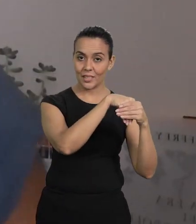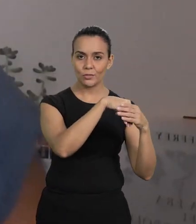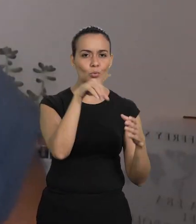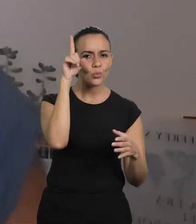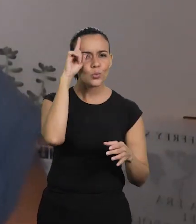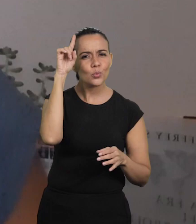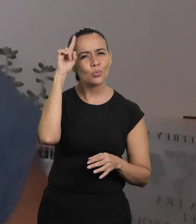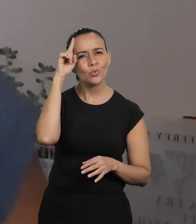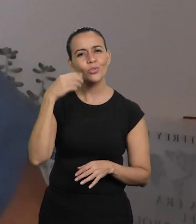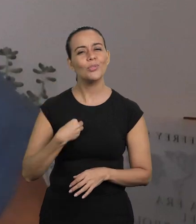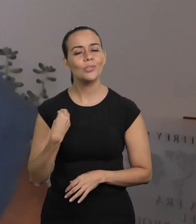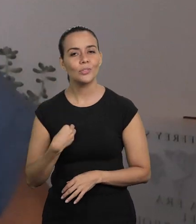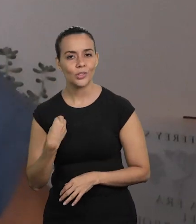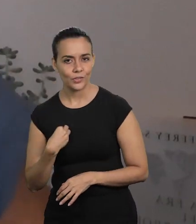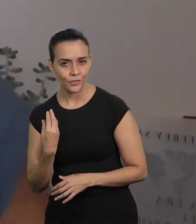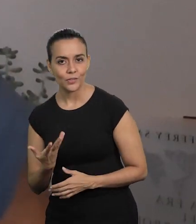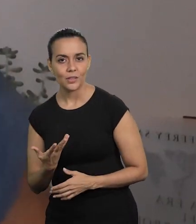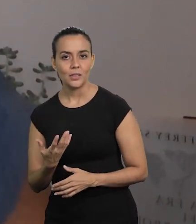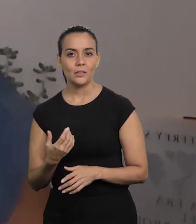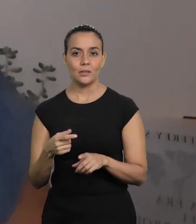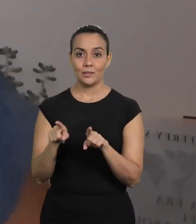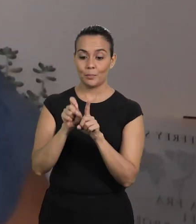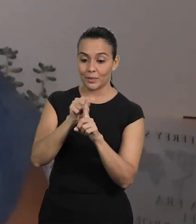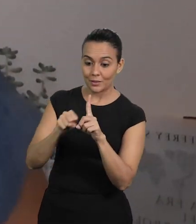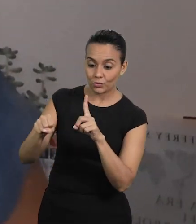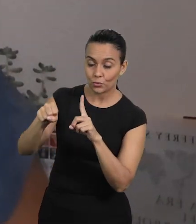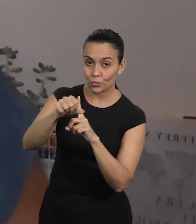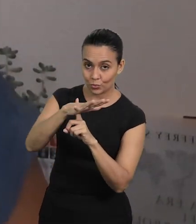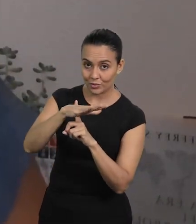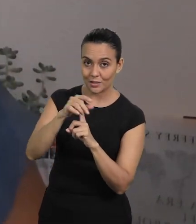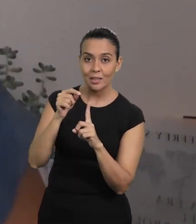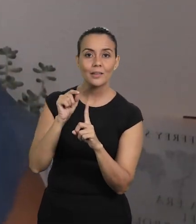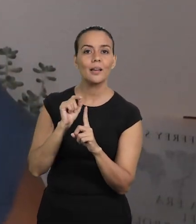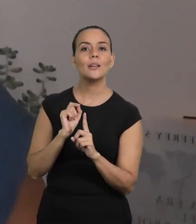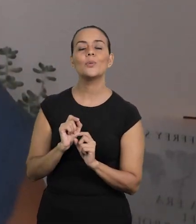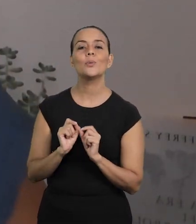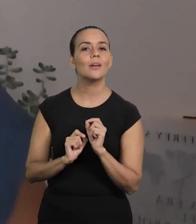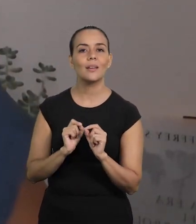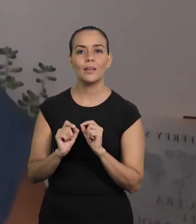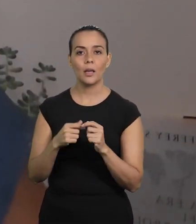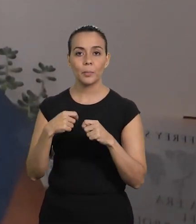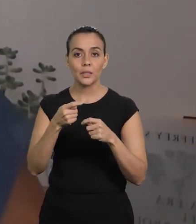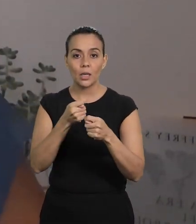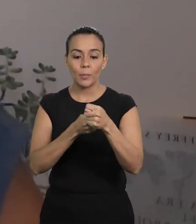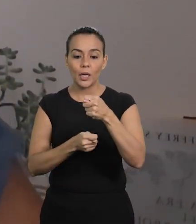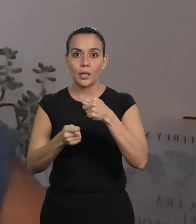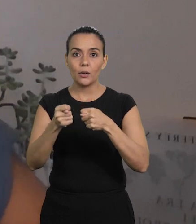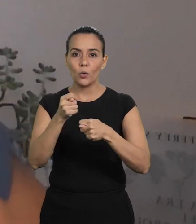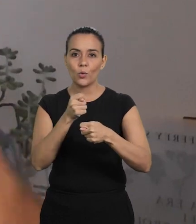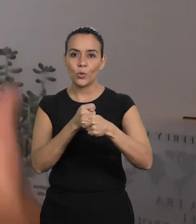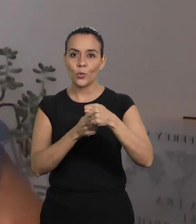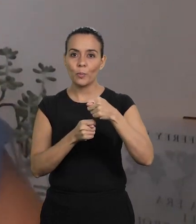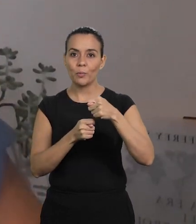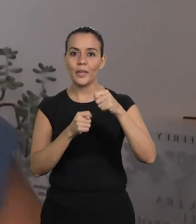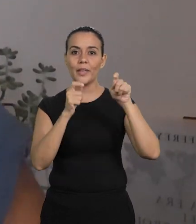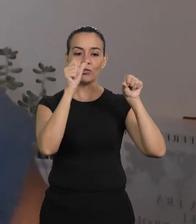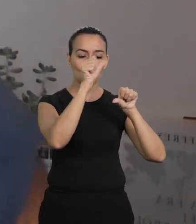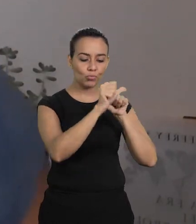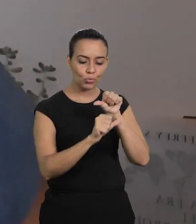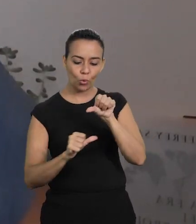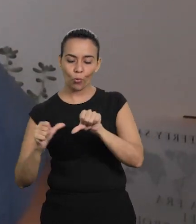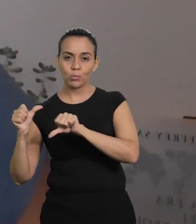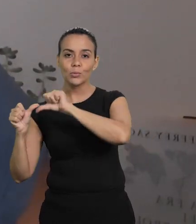cotidiano, na sociedade em geral, gerar uma nova economia circular, uma nova